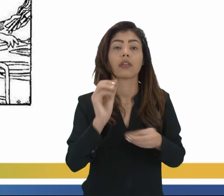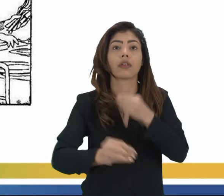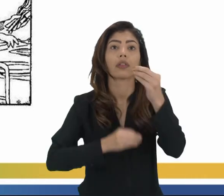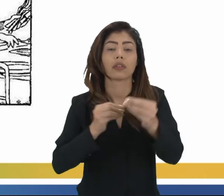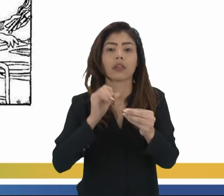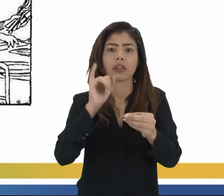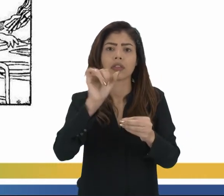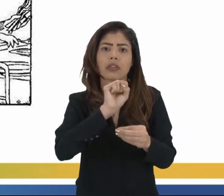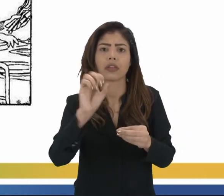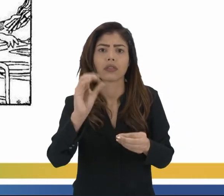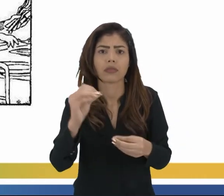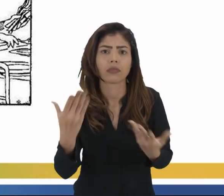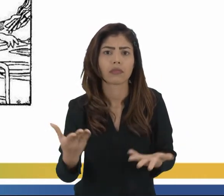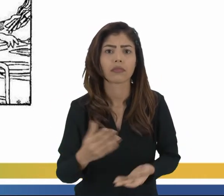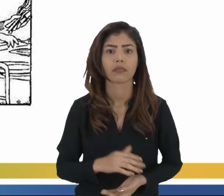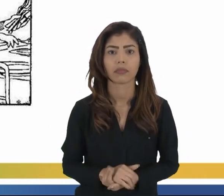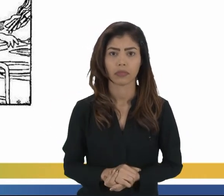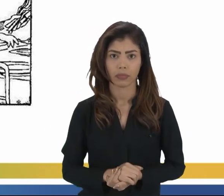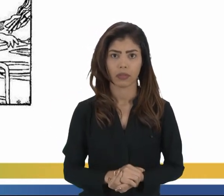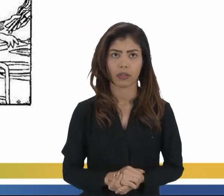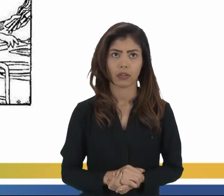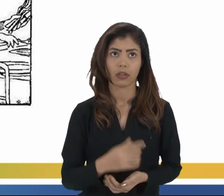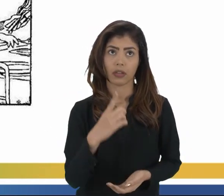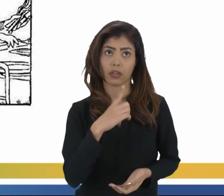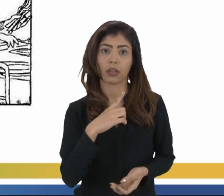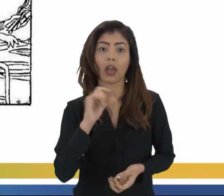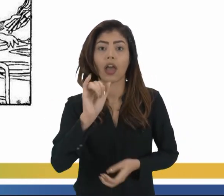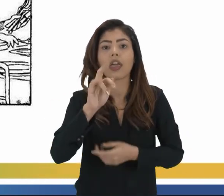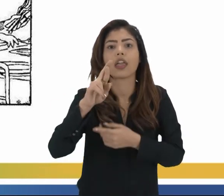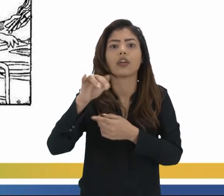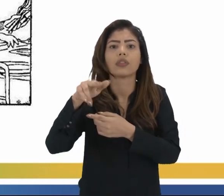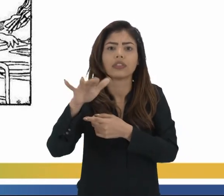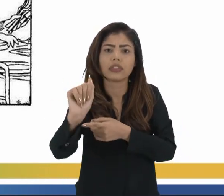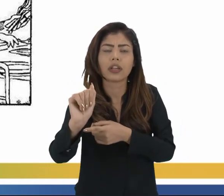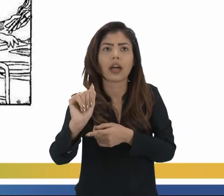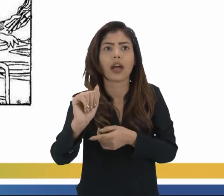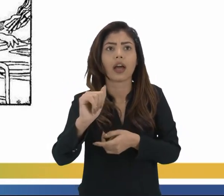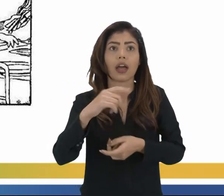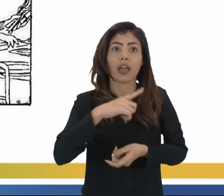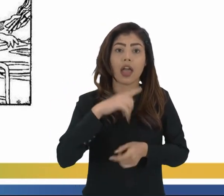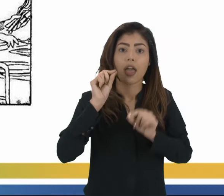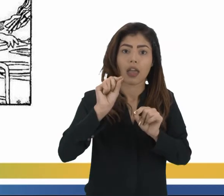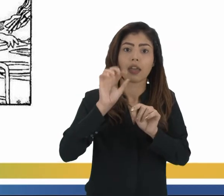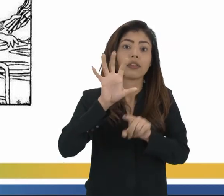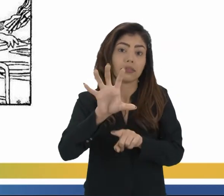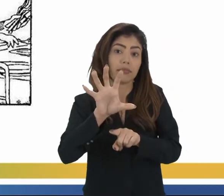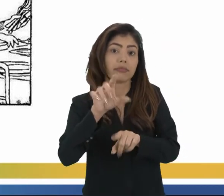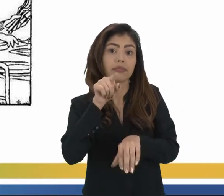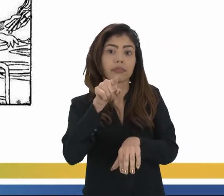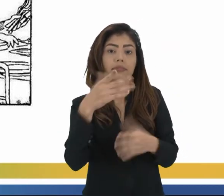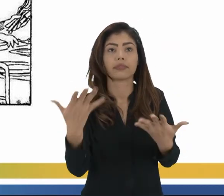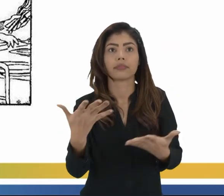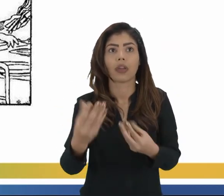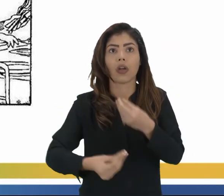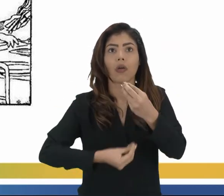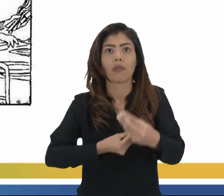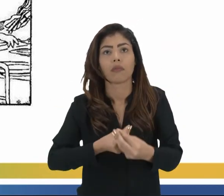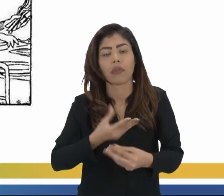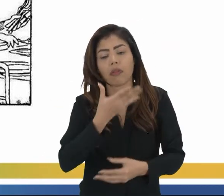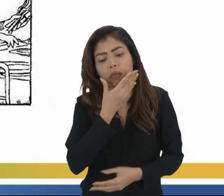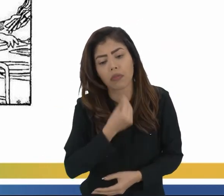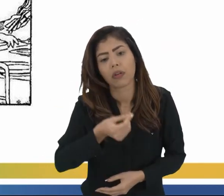como isso. Seria uma ironia. O isso que a Mafalda se refere é um homem